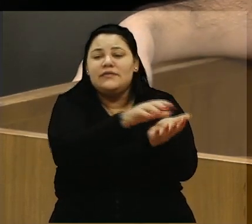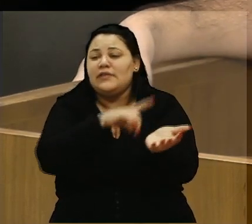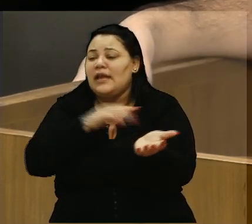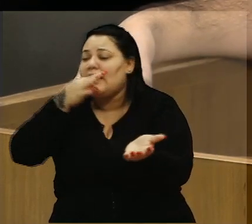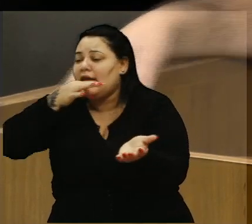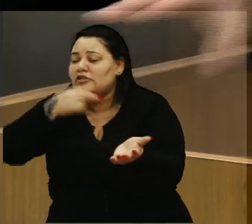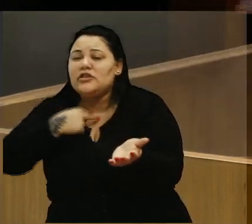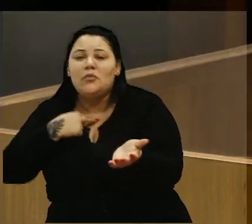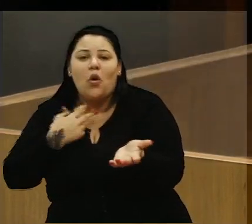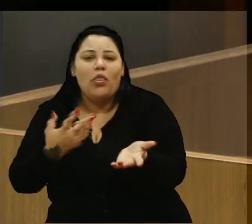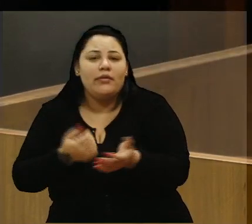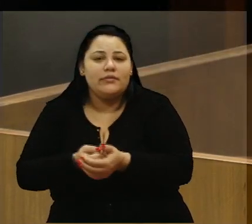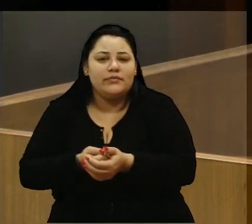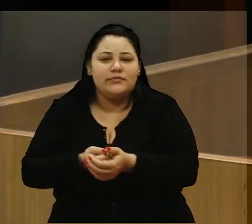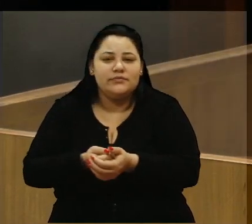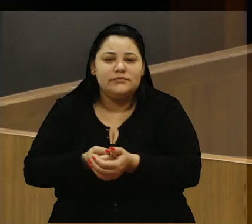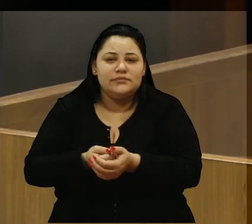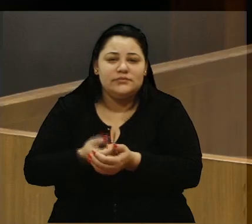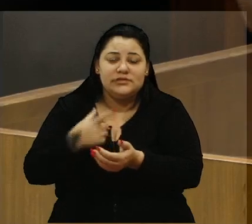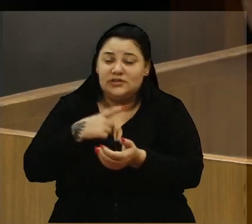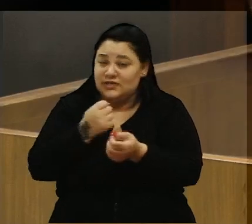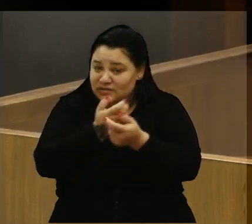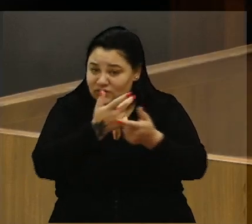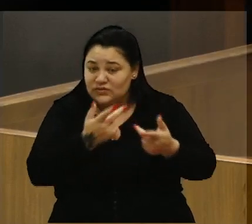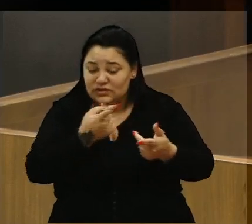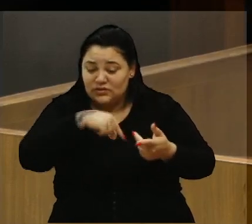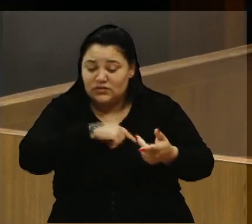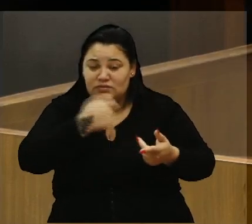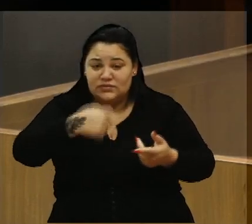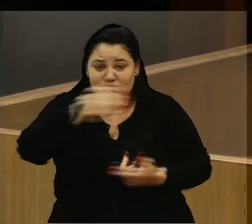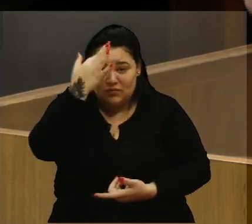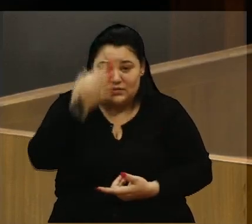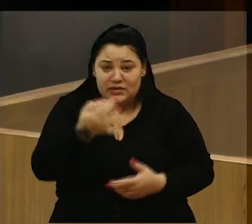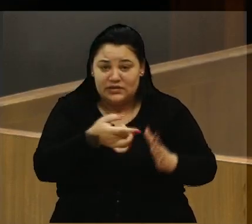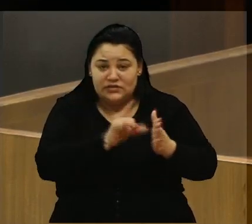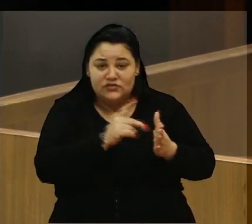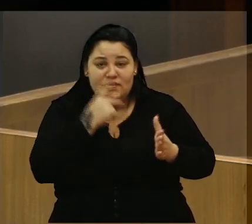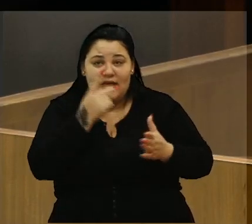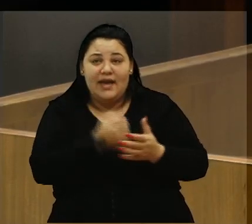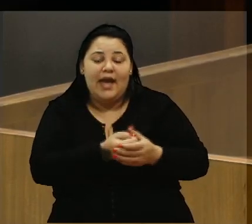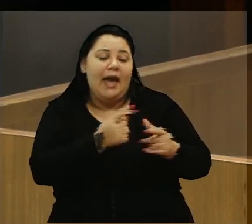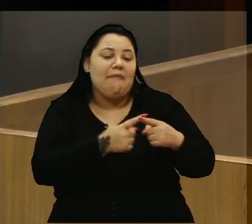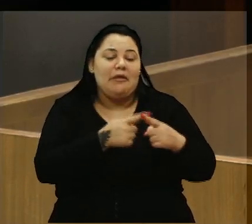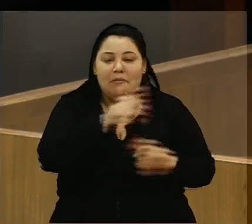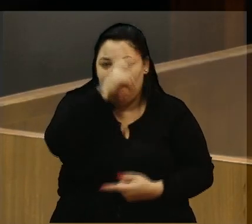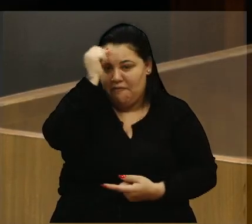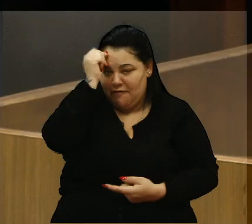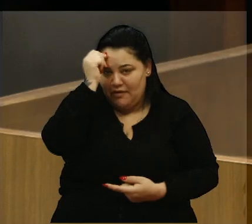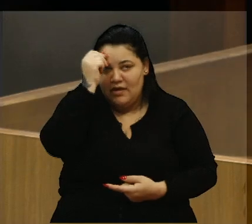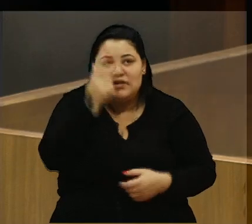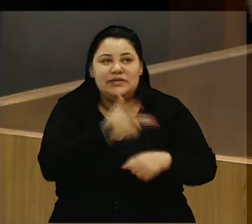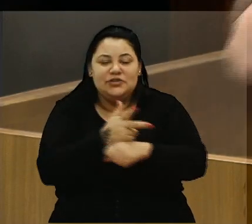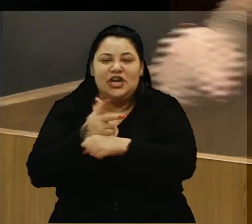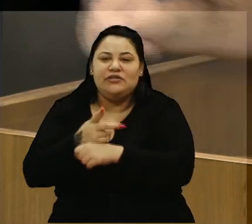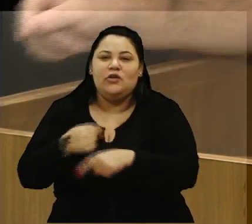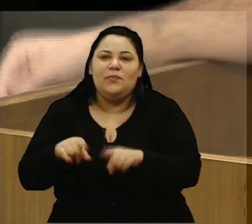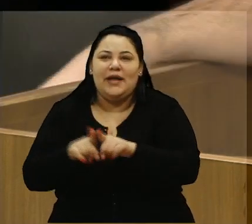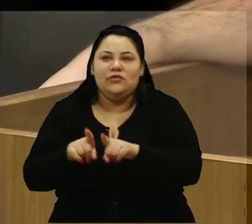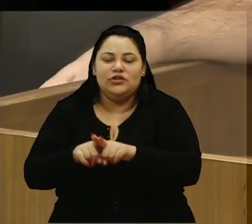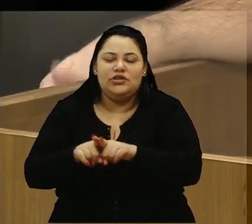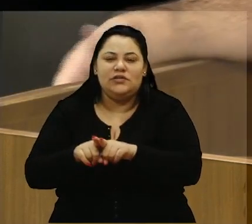ter? Então são essas nuances que a gente tem que entender antes de vir aqui e dizer, porque o prefeito gravou um vídeo. Parabéns, grava